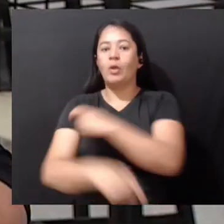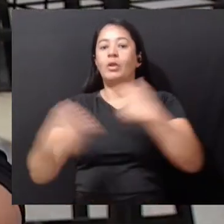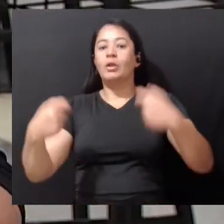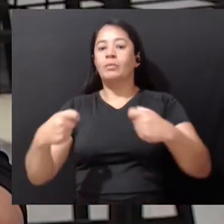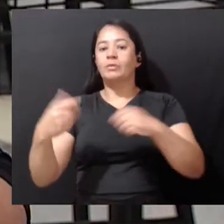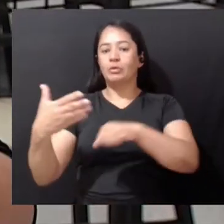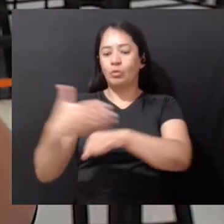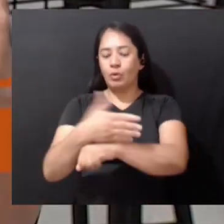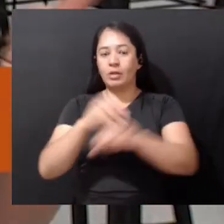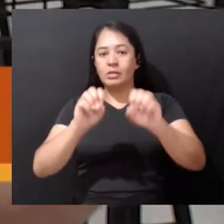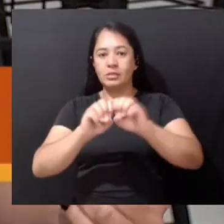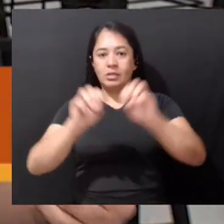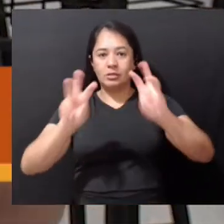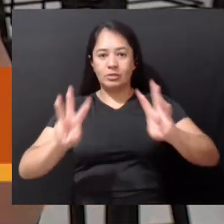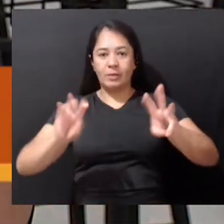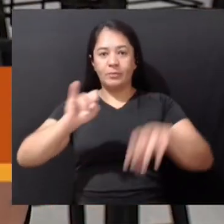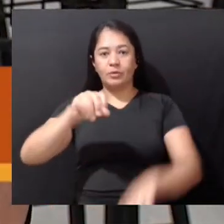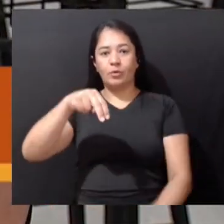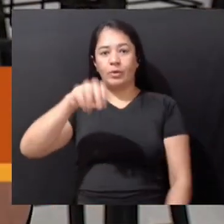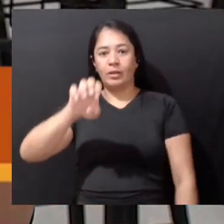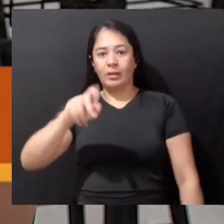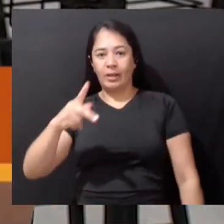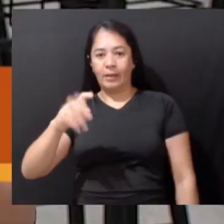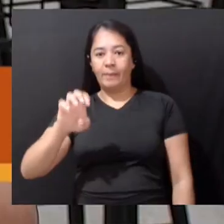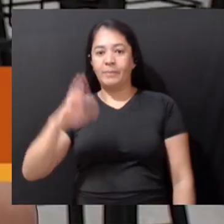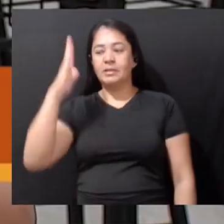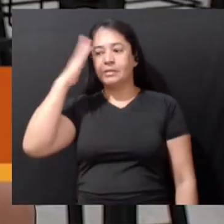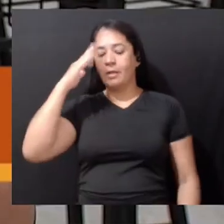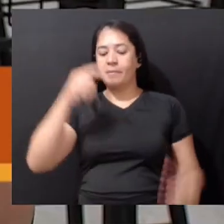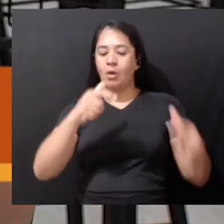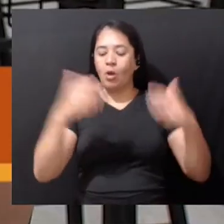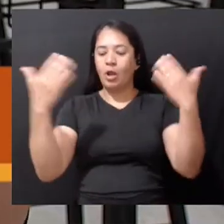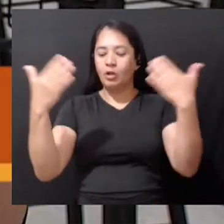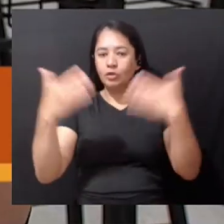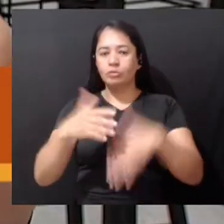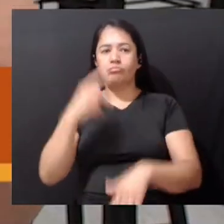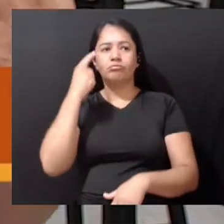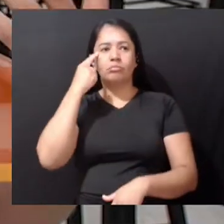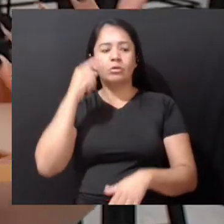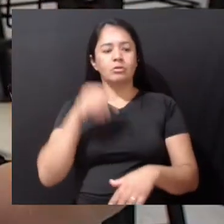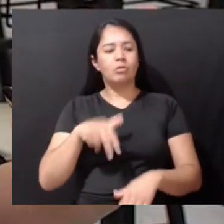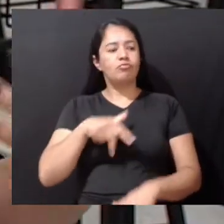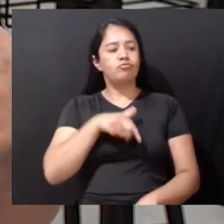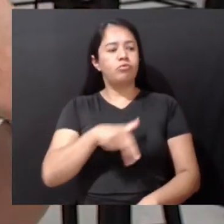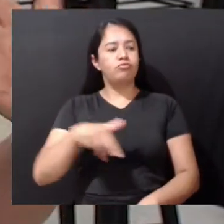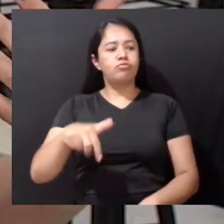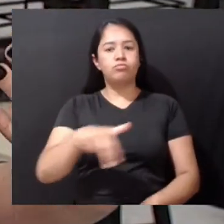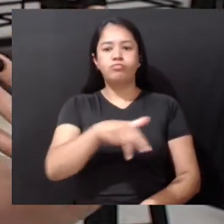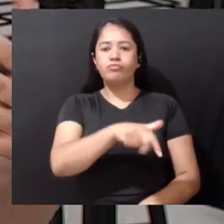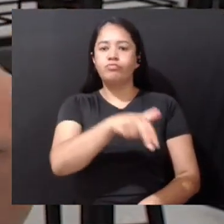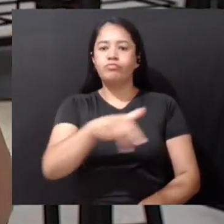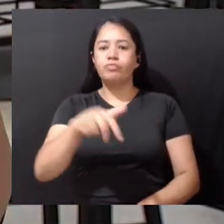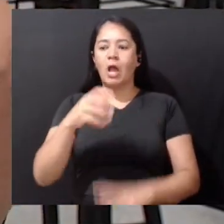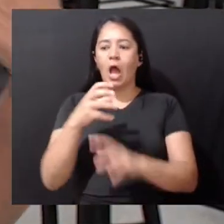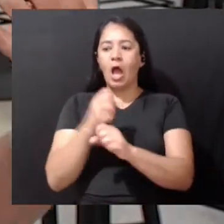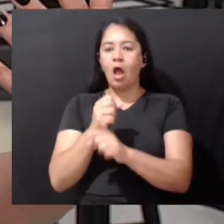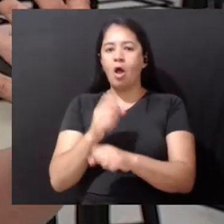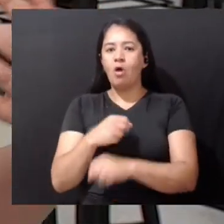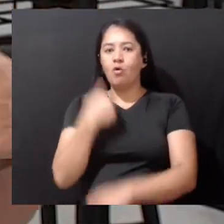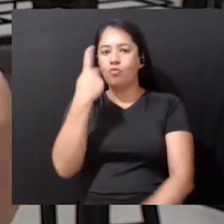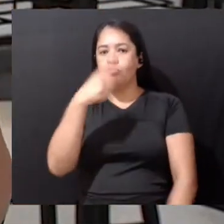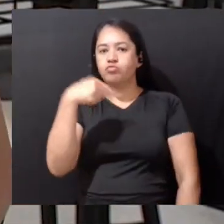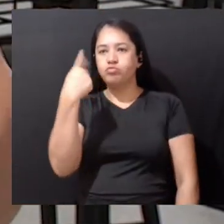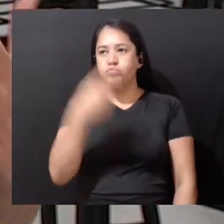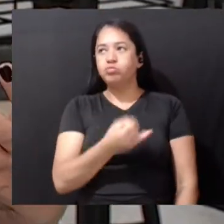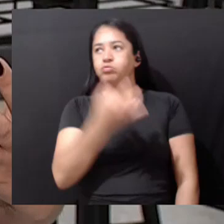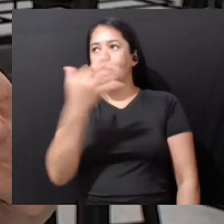INEP, saber o seu local de prova, pensar no trajeto, calcular esse trajeto, pensar que no